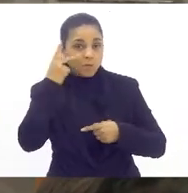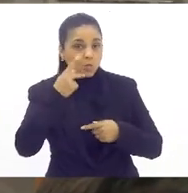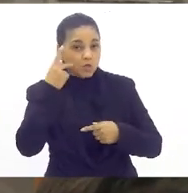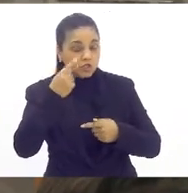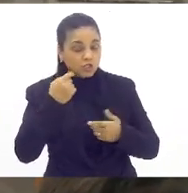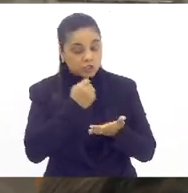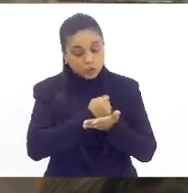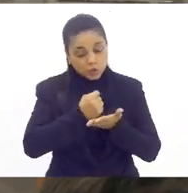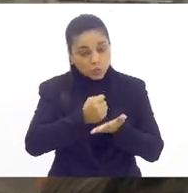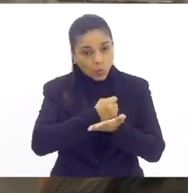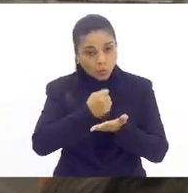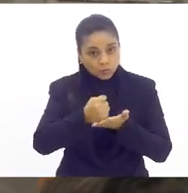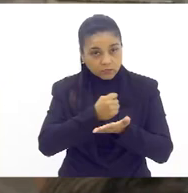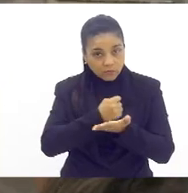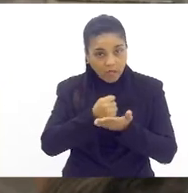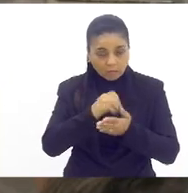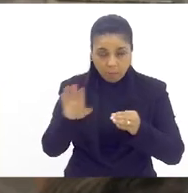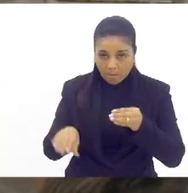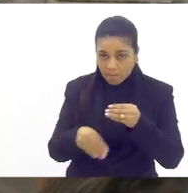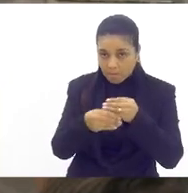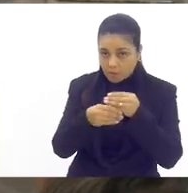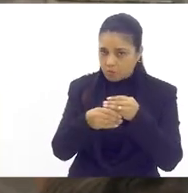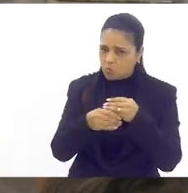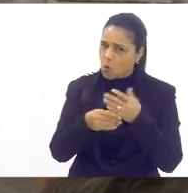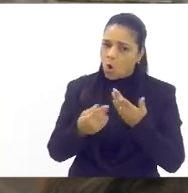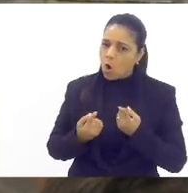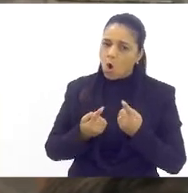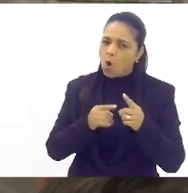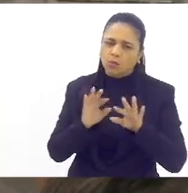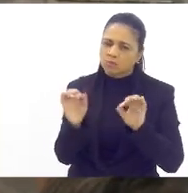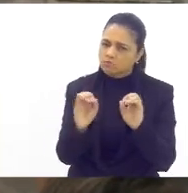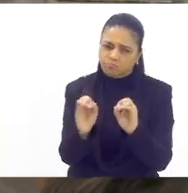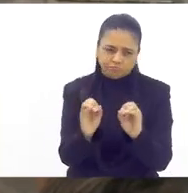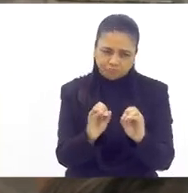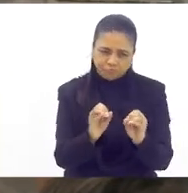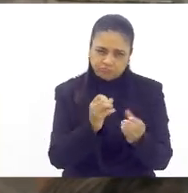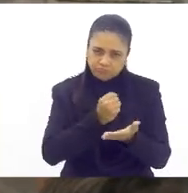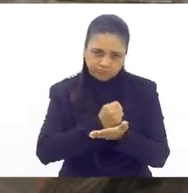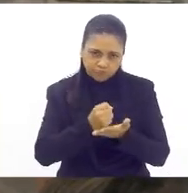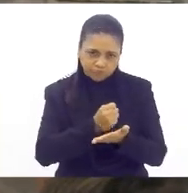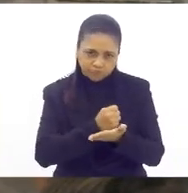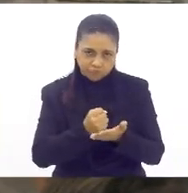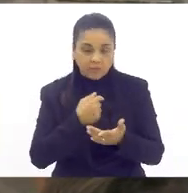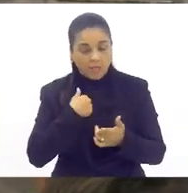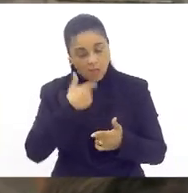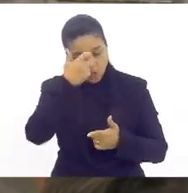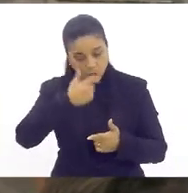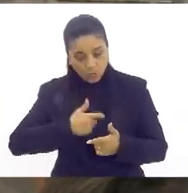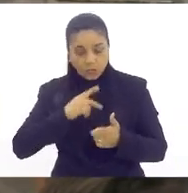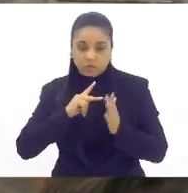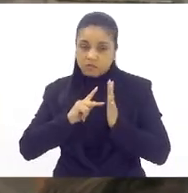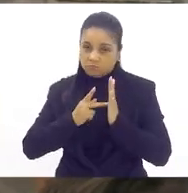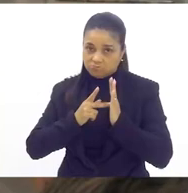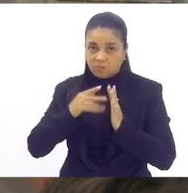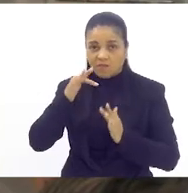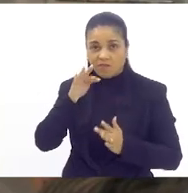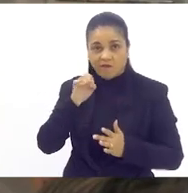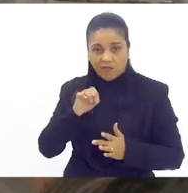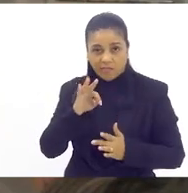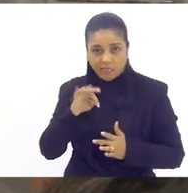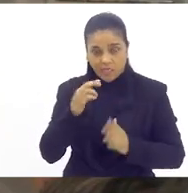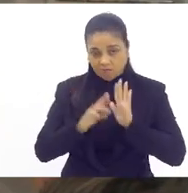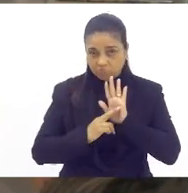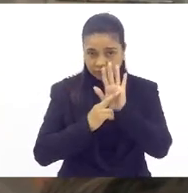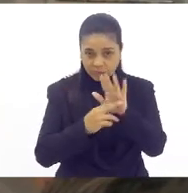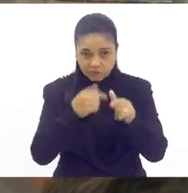contratos nada contratado mas nós do sindp Faetec o qual eu aqui represento somos